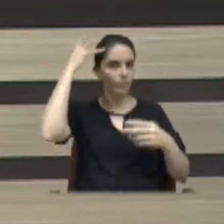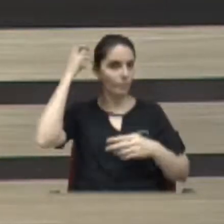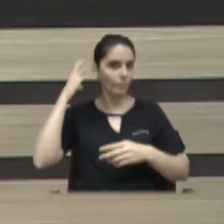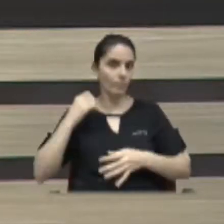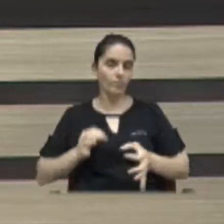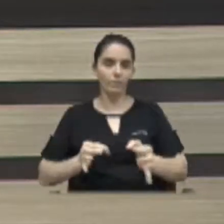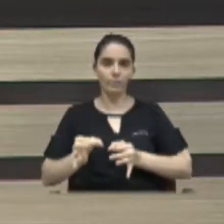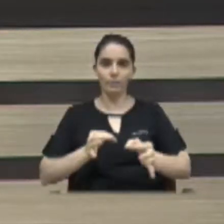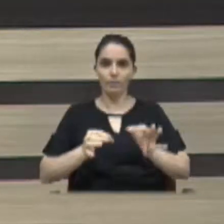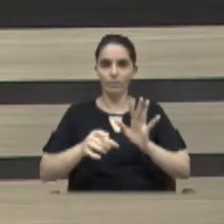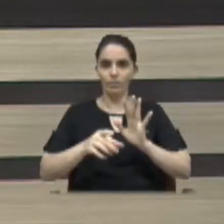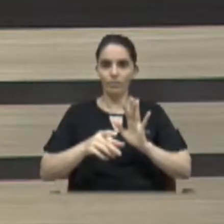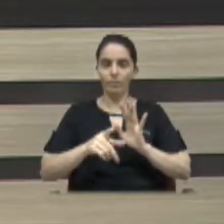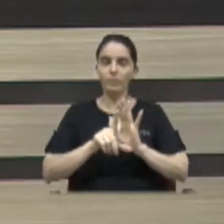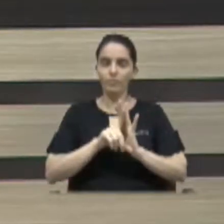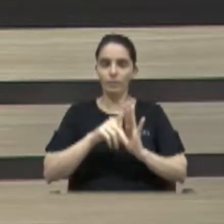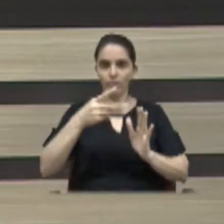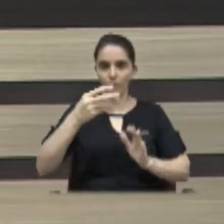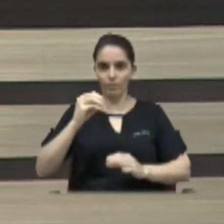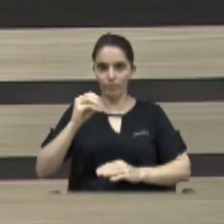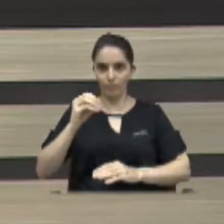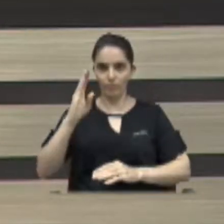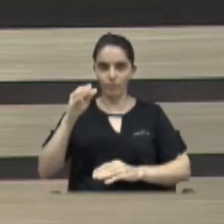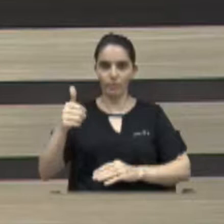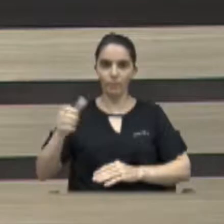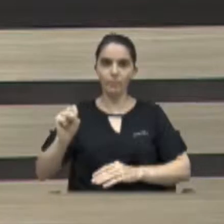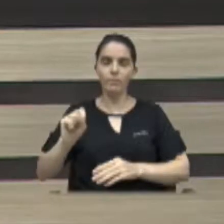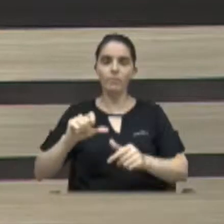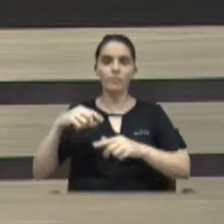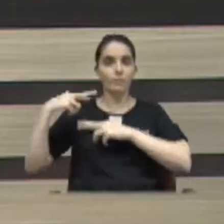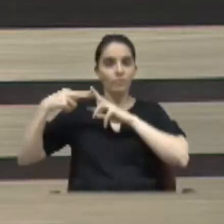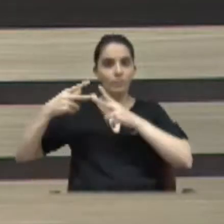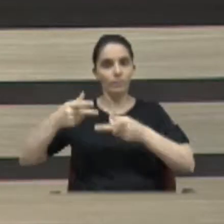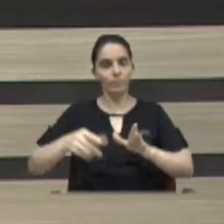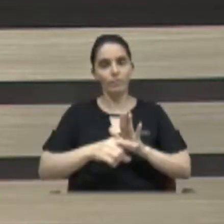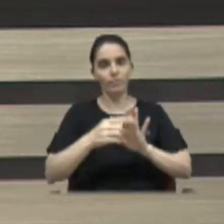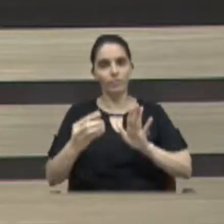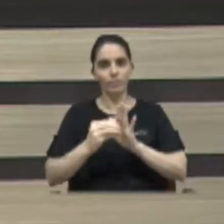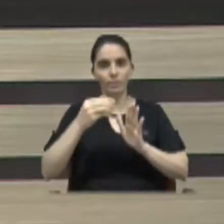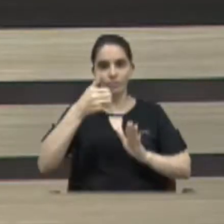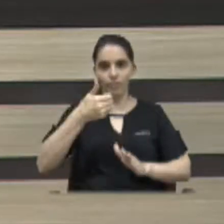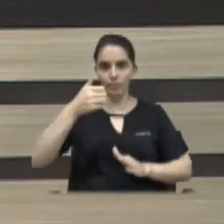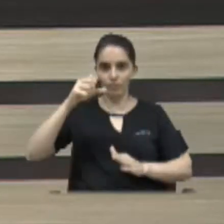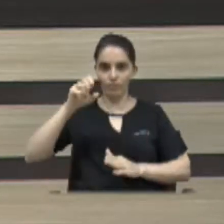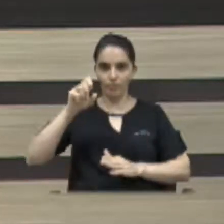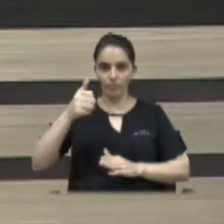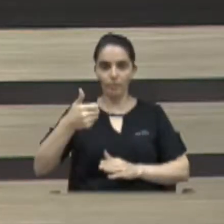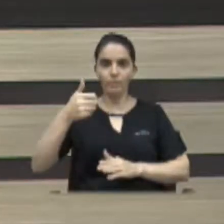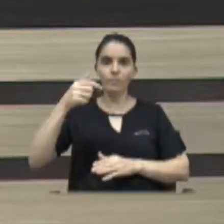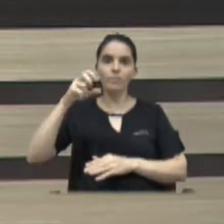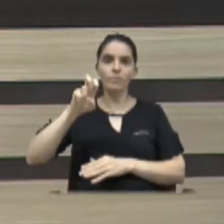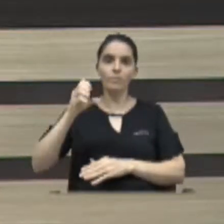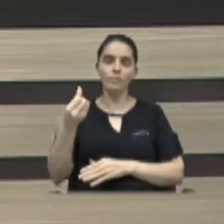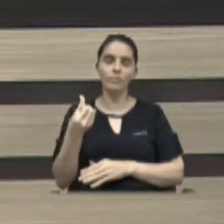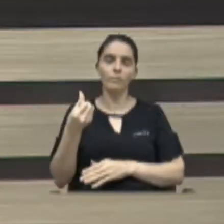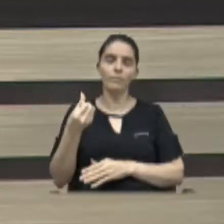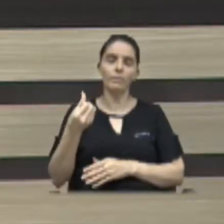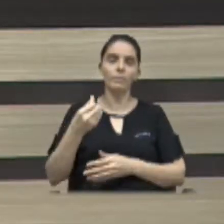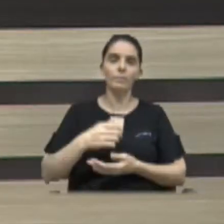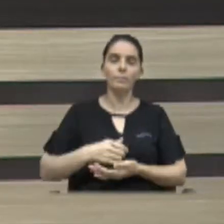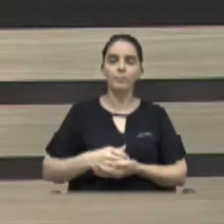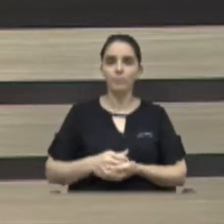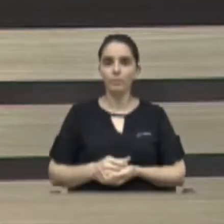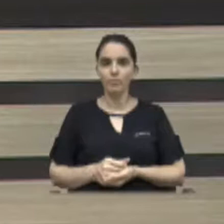lei número 31/2018 altera dispositivo da Lei 5173, de 21 de outubro de